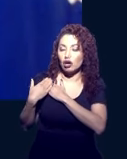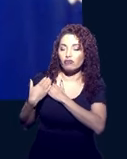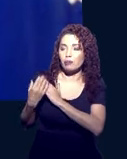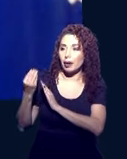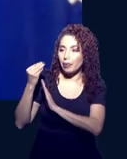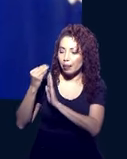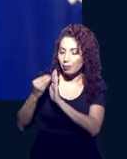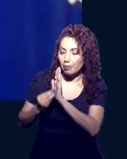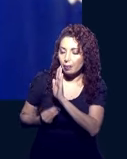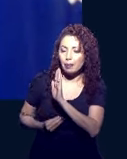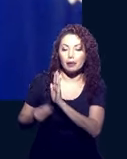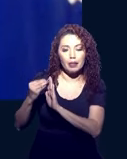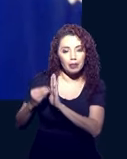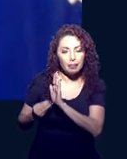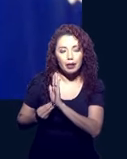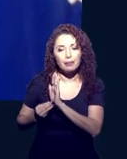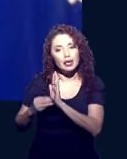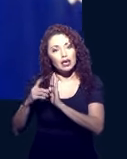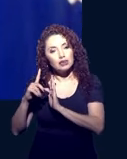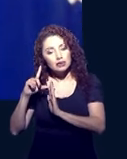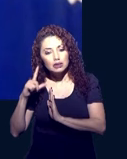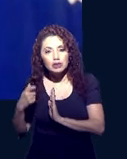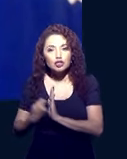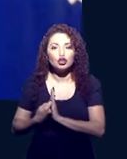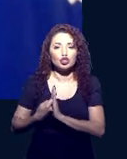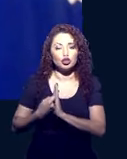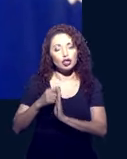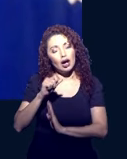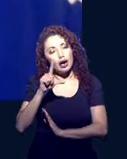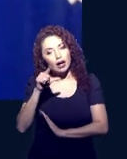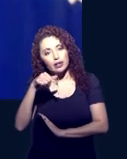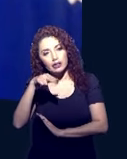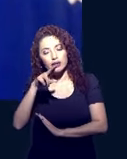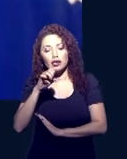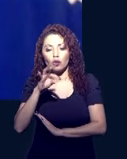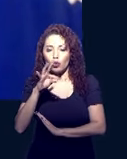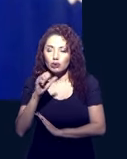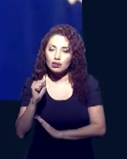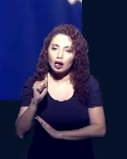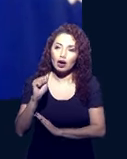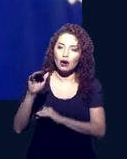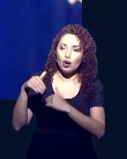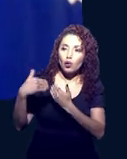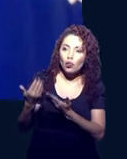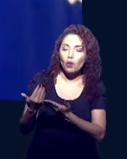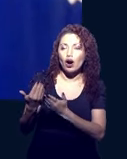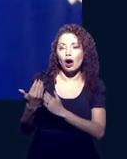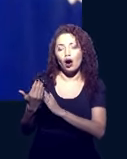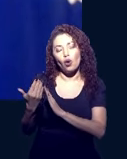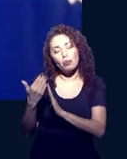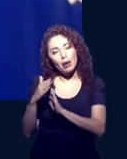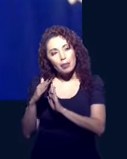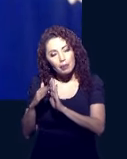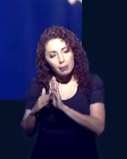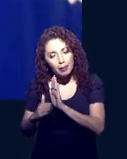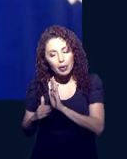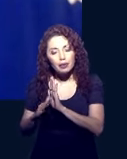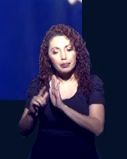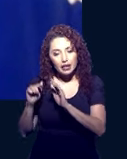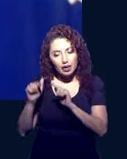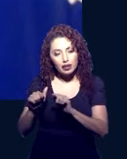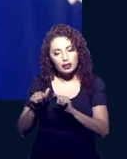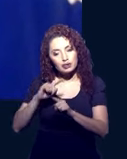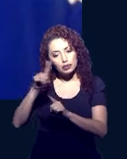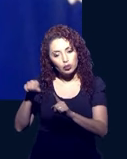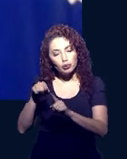de estabelecer o bom mérito o valor definição de alíquota de parâmetros de cada um desses projetos no momento oportuno que eu espero que seja